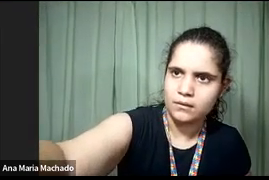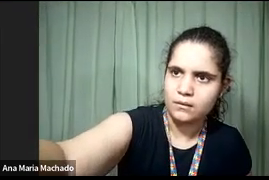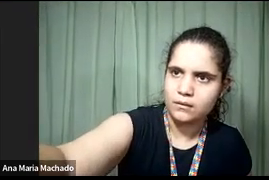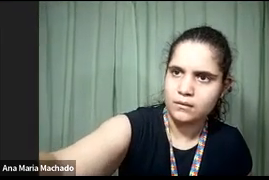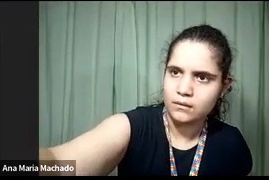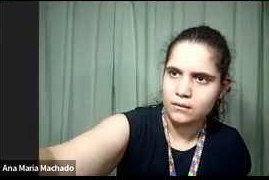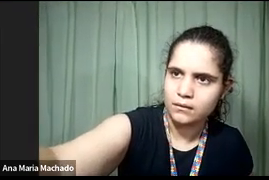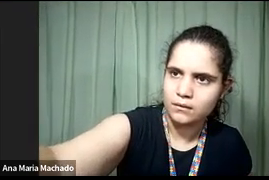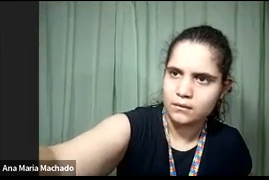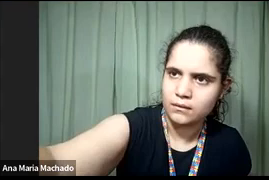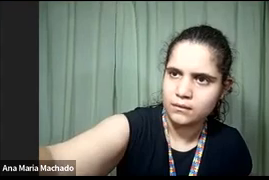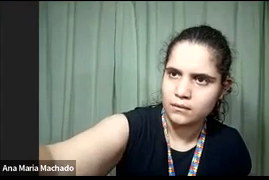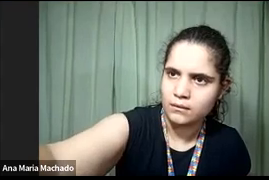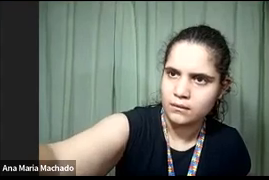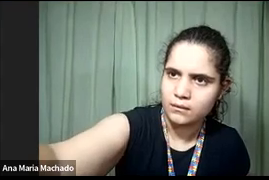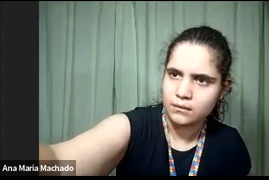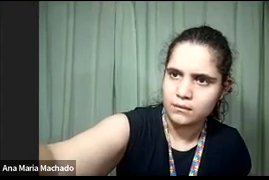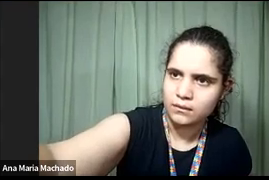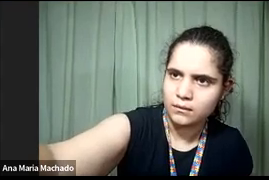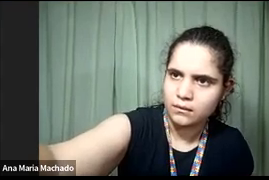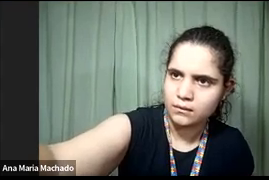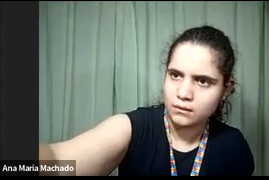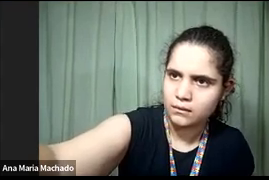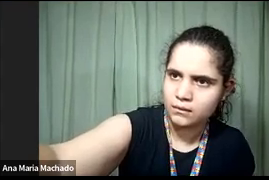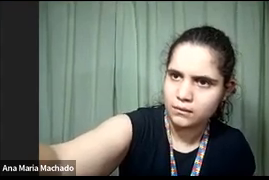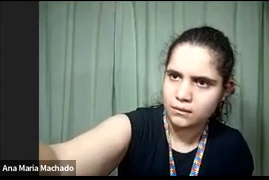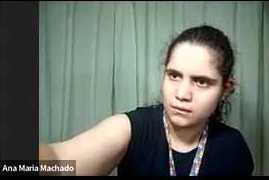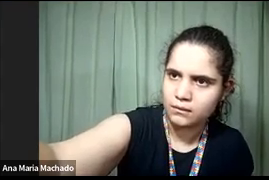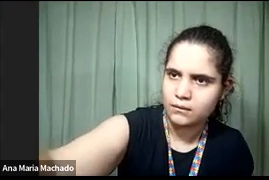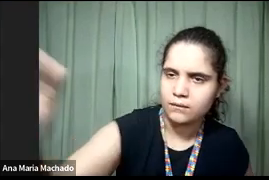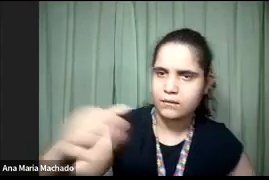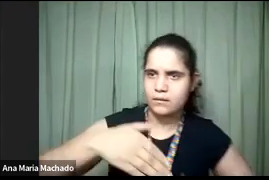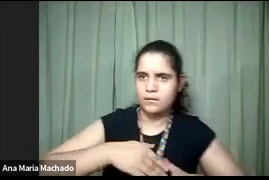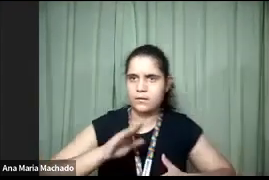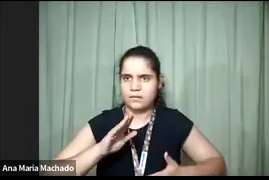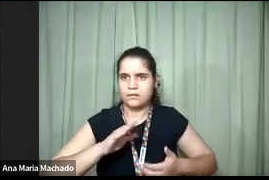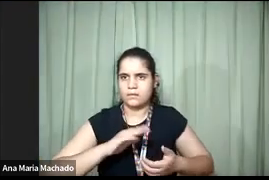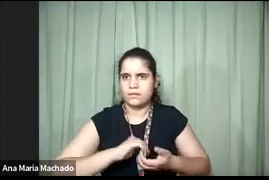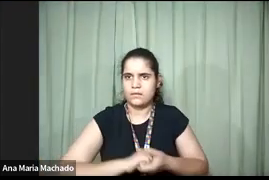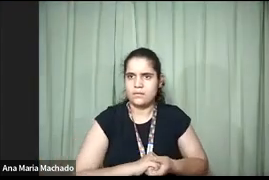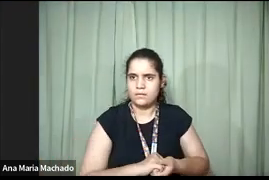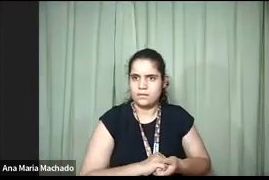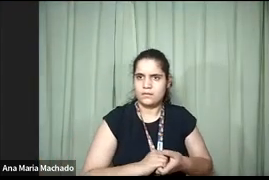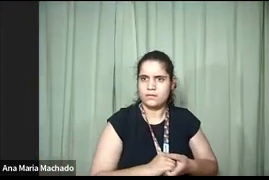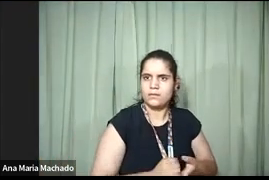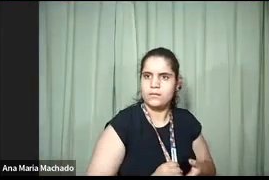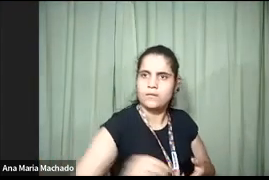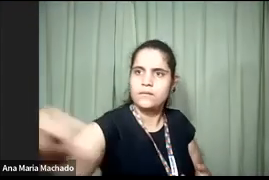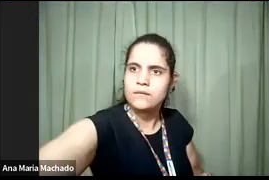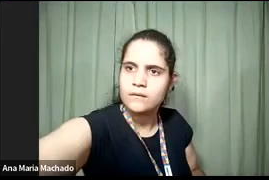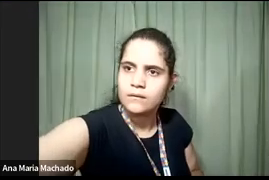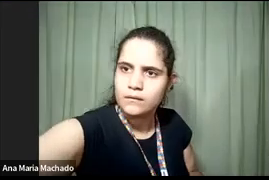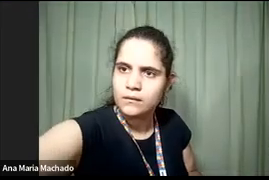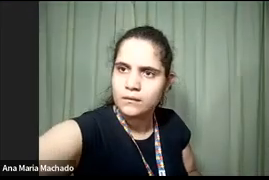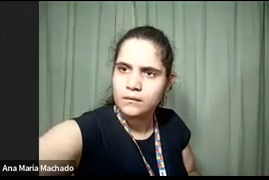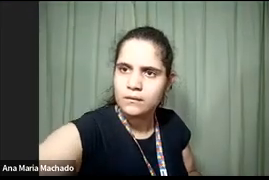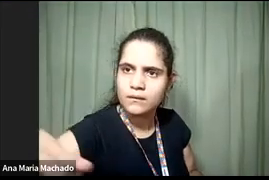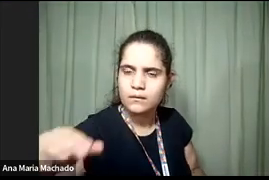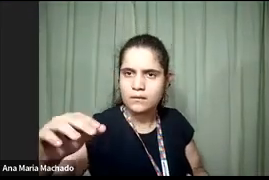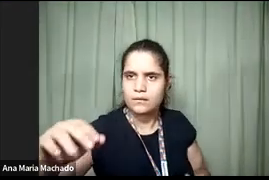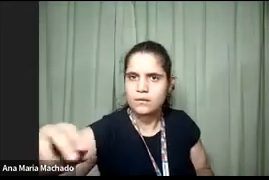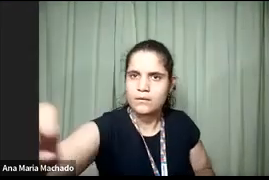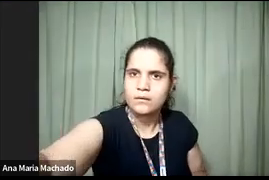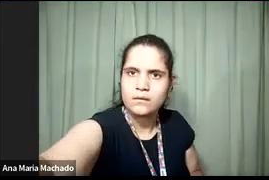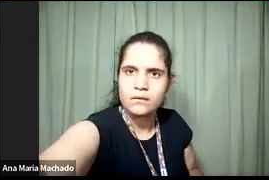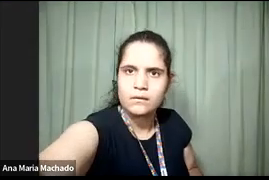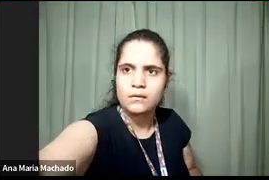de hoje, não preenche mais critérios para o TEA. Entenda como quiser.